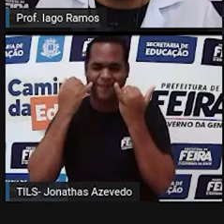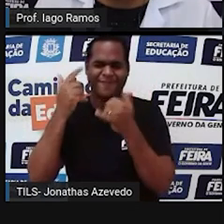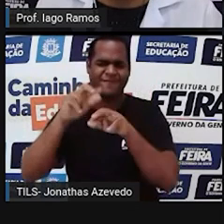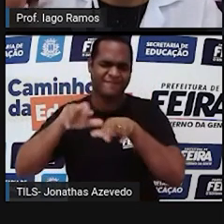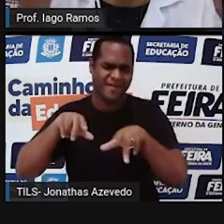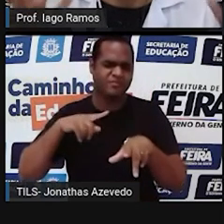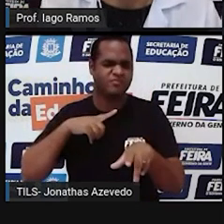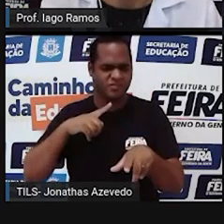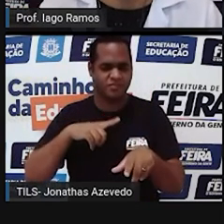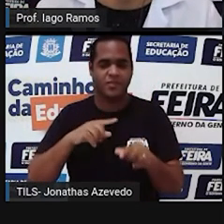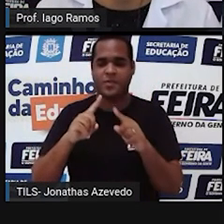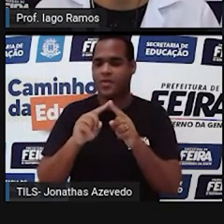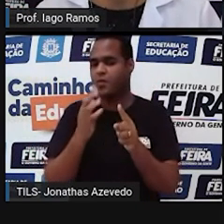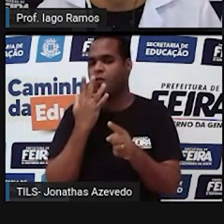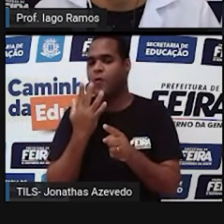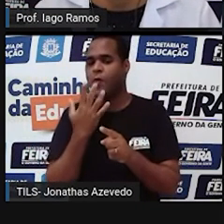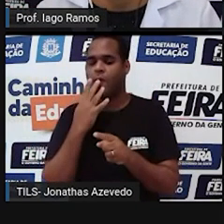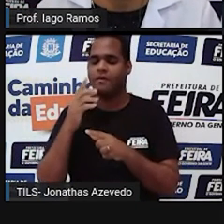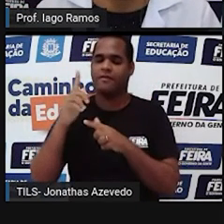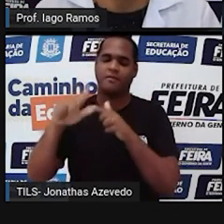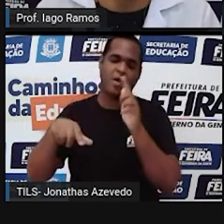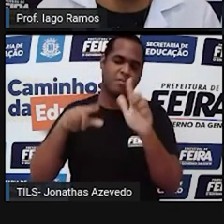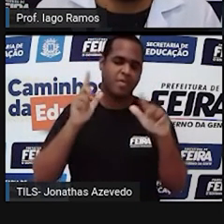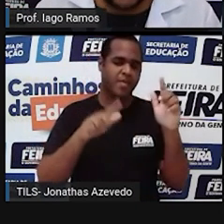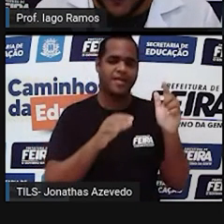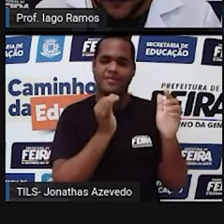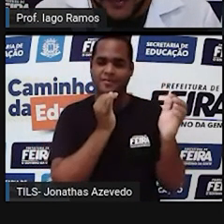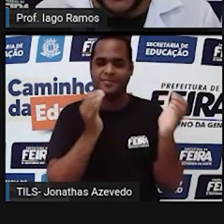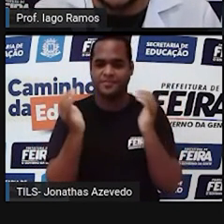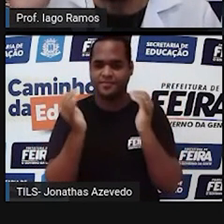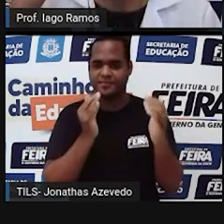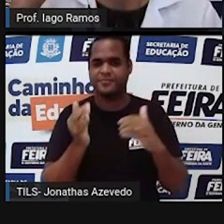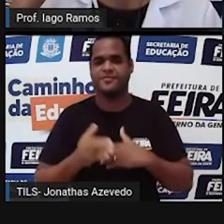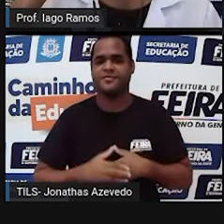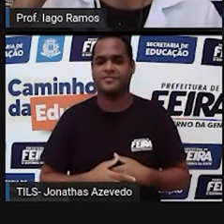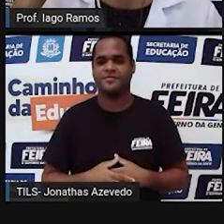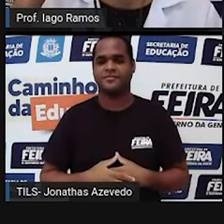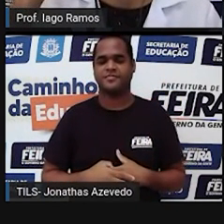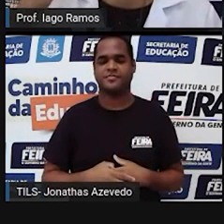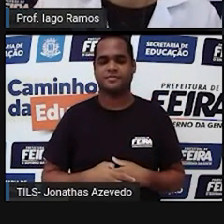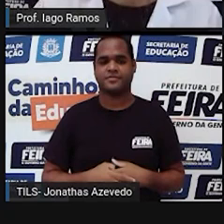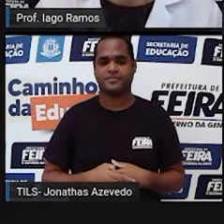uma cores, que é para conseguir fazer a comparação. Beleza?